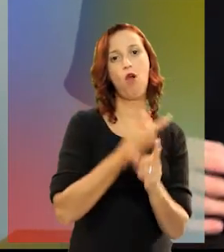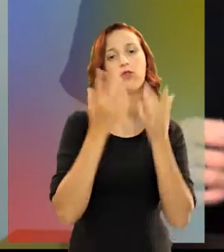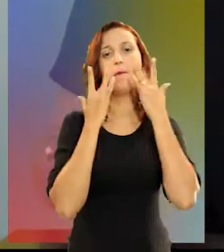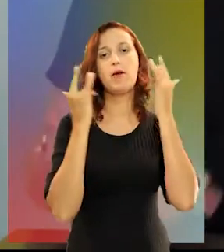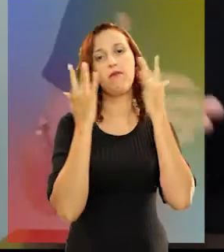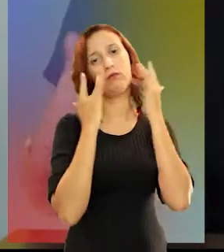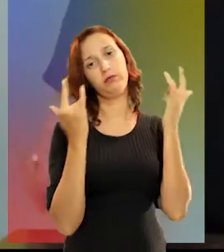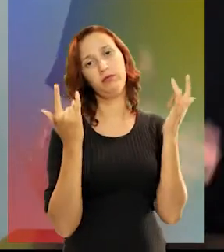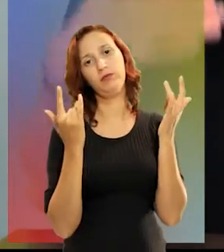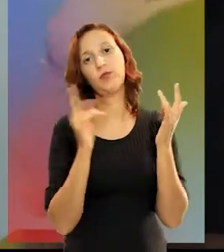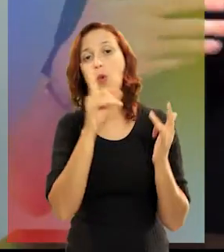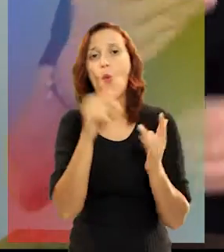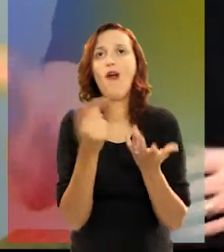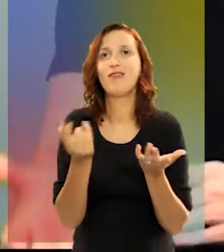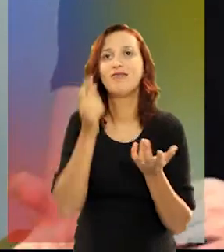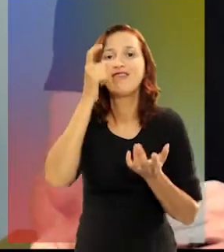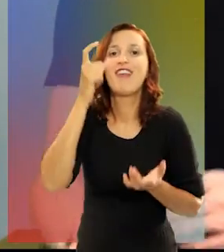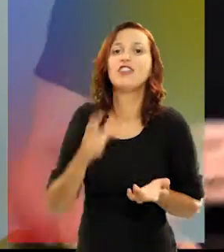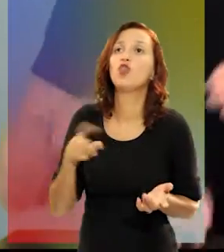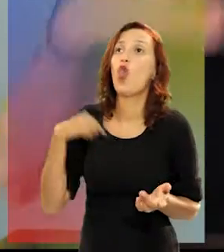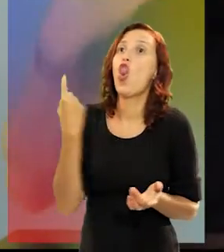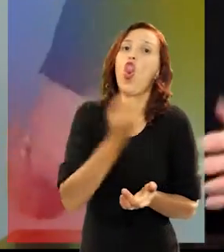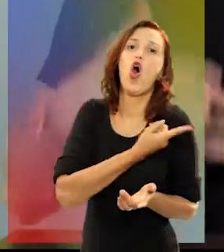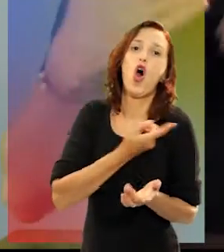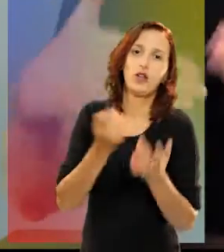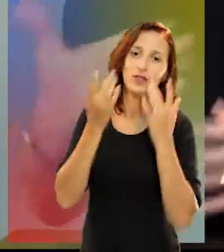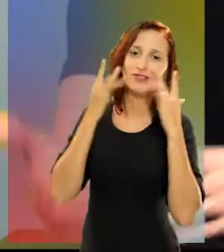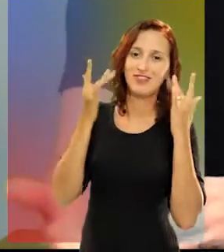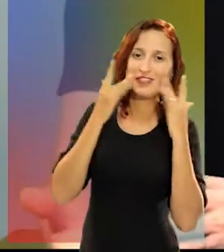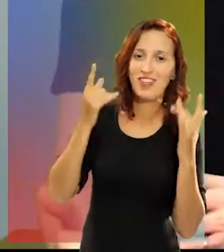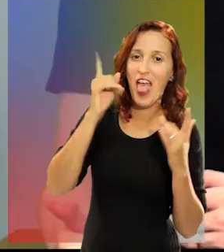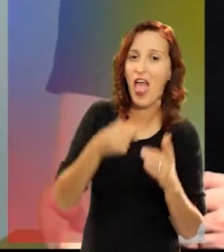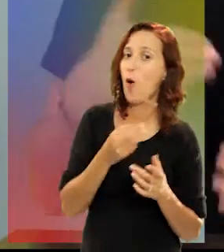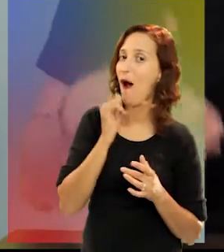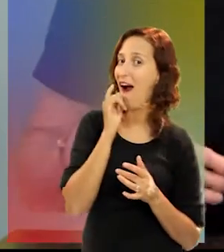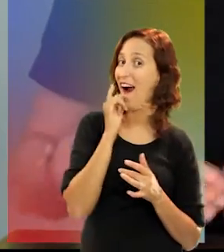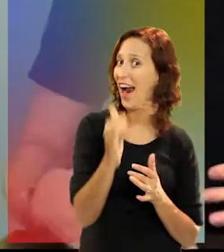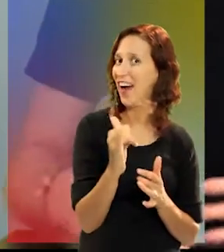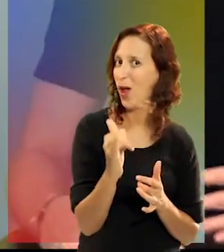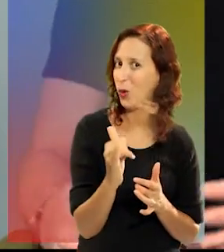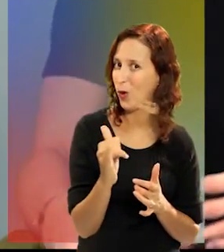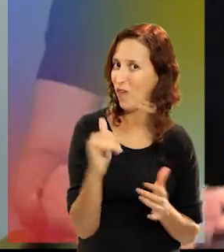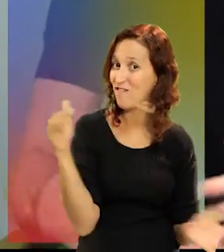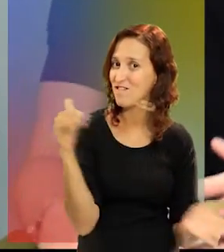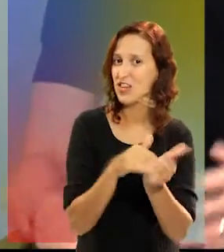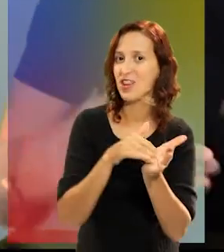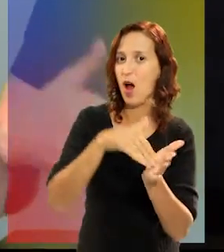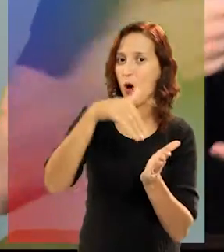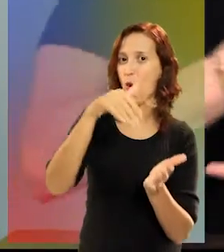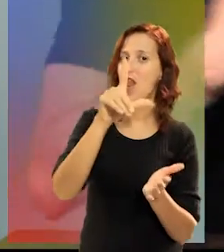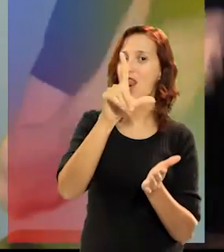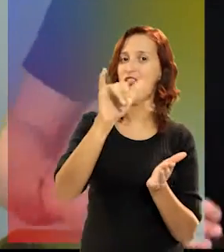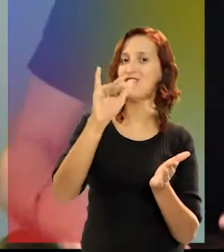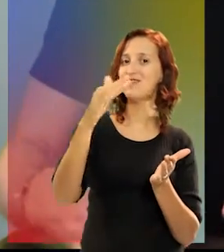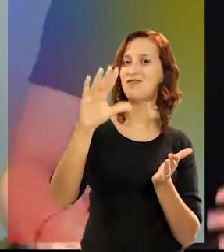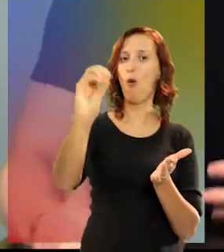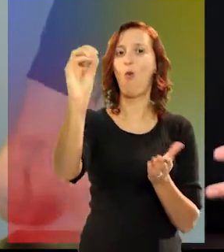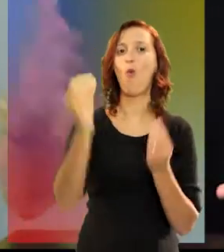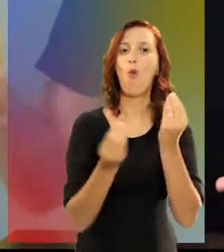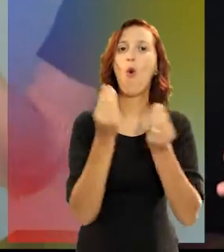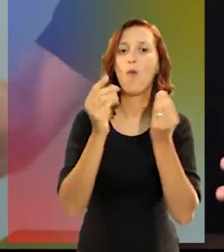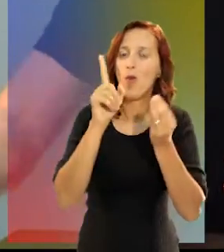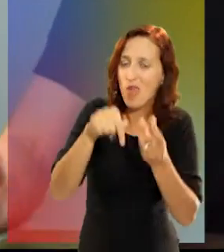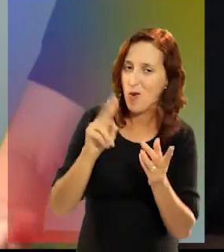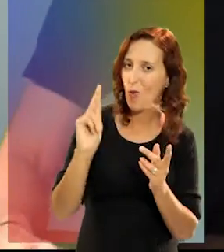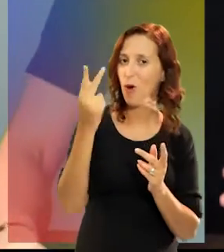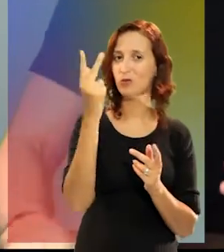Nos interessa não meramente o que a peça vai falar, mas o recado que ela vai deixar ao final, que é o que me parece que a ficção científica tentou desde sempre